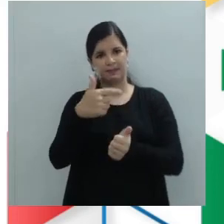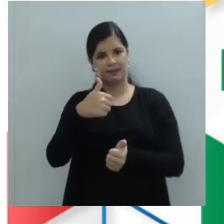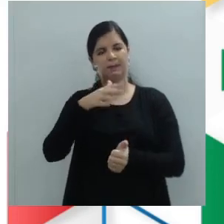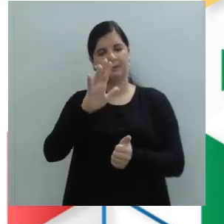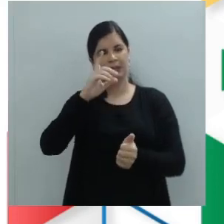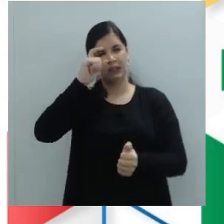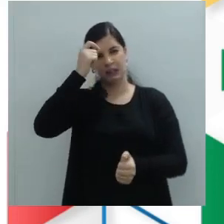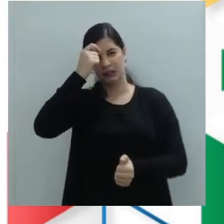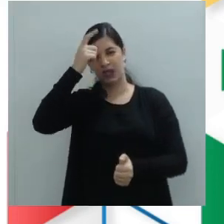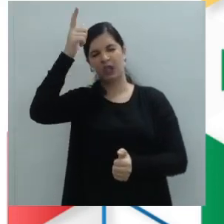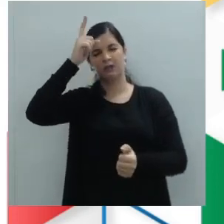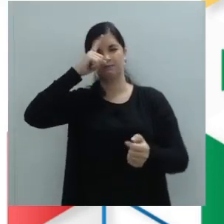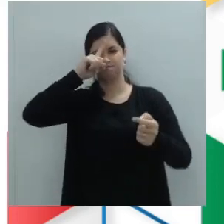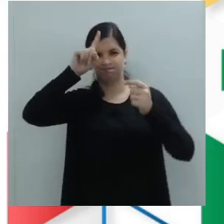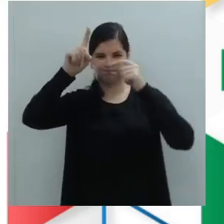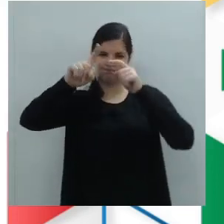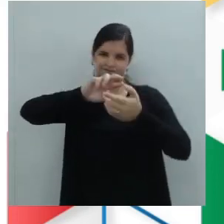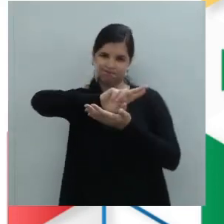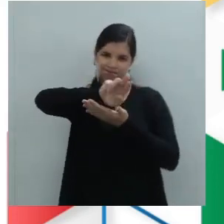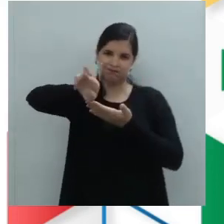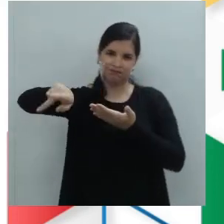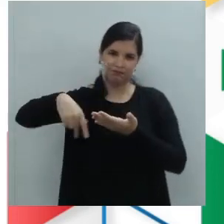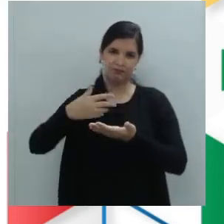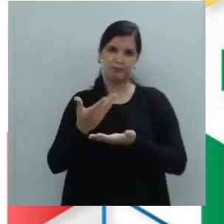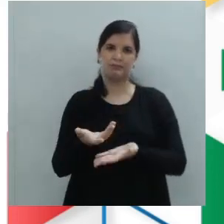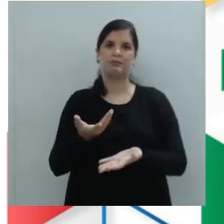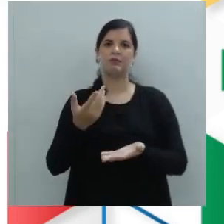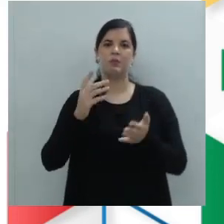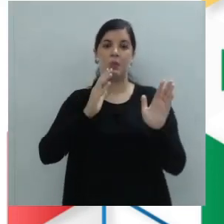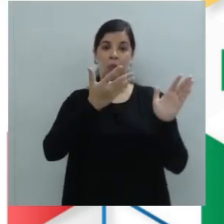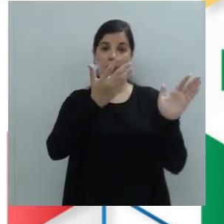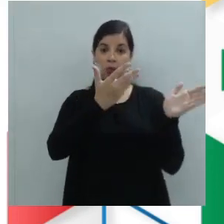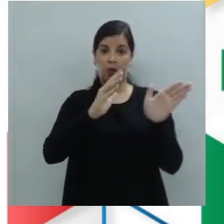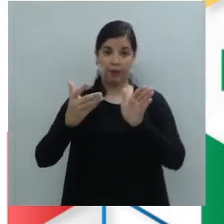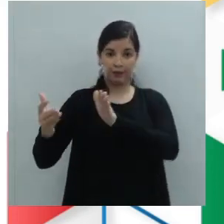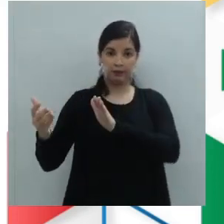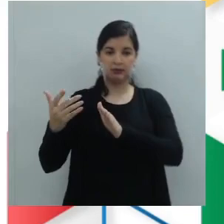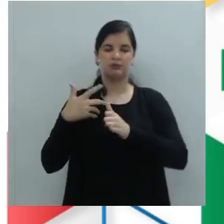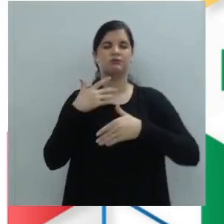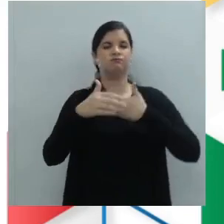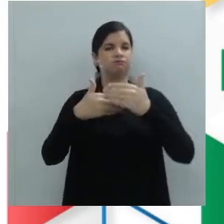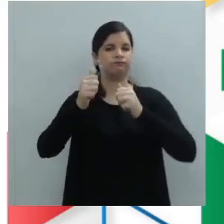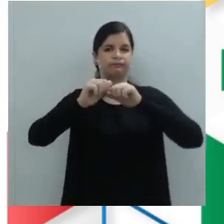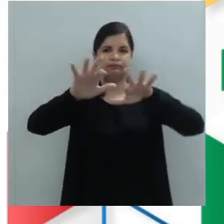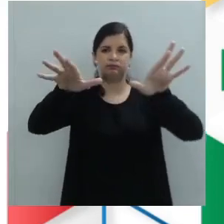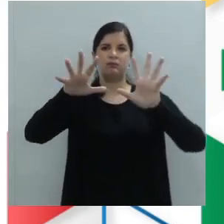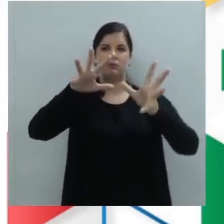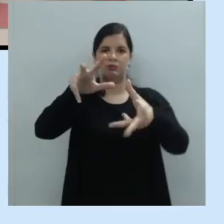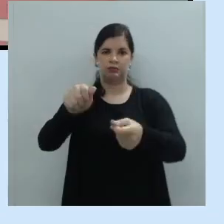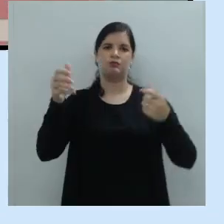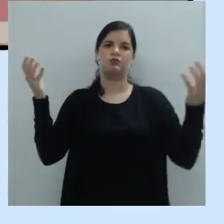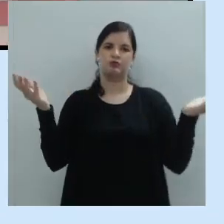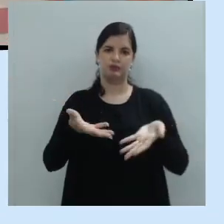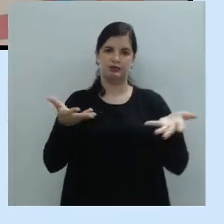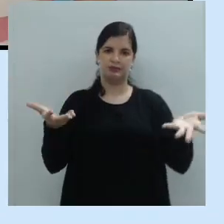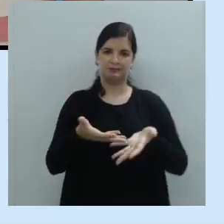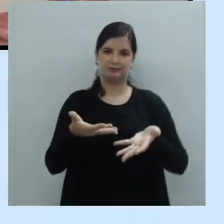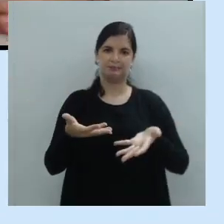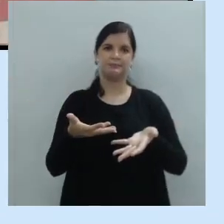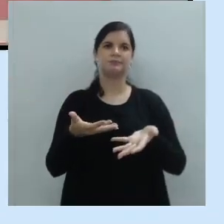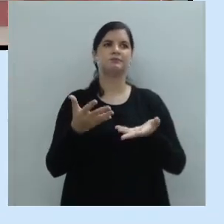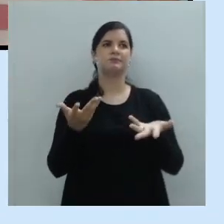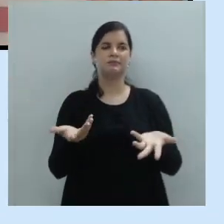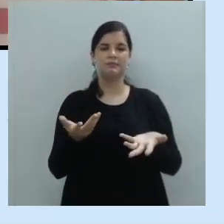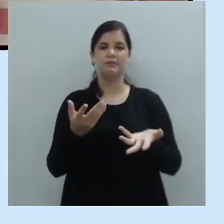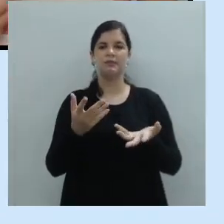dos ideais que na nossa amada ordem, segundo eles, perpetua no mundo moderno. Justamente essa questão